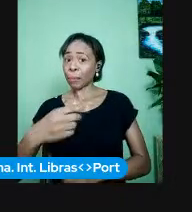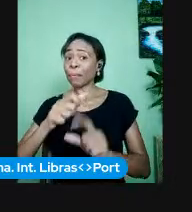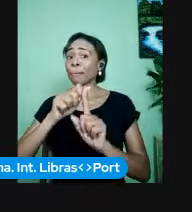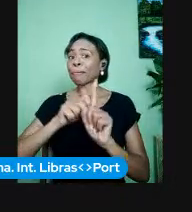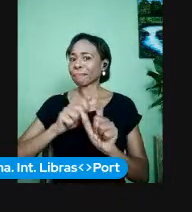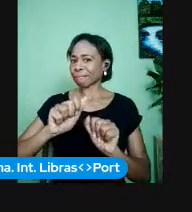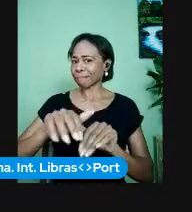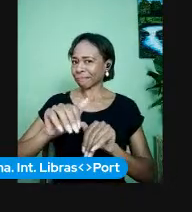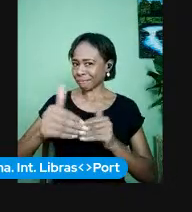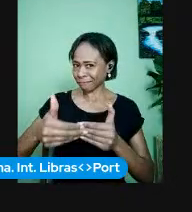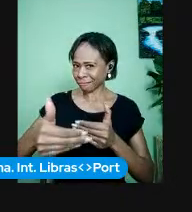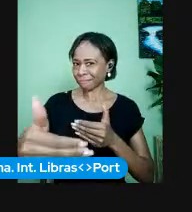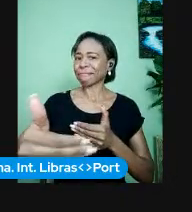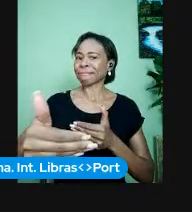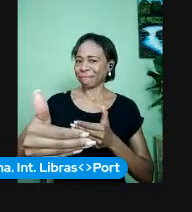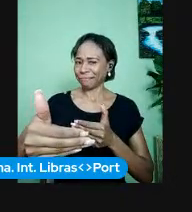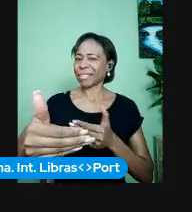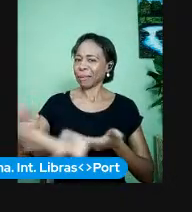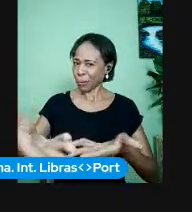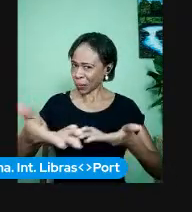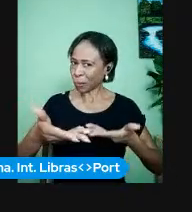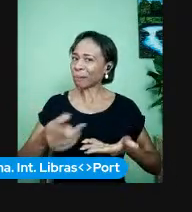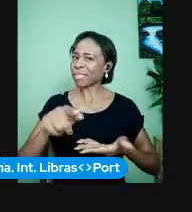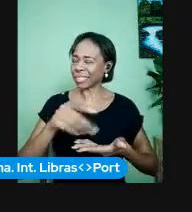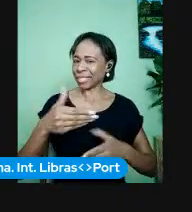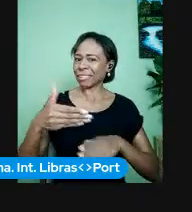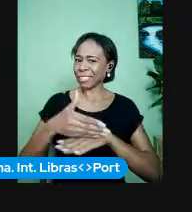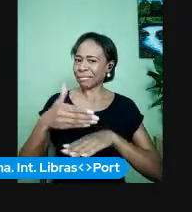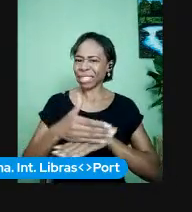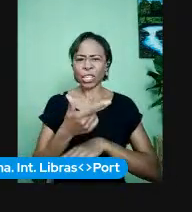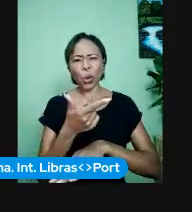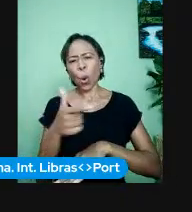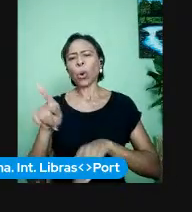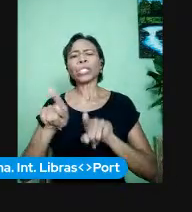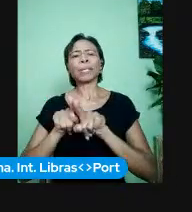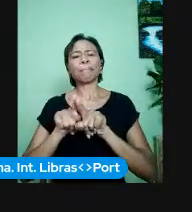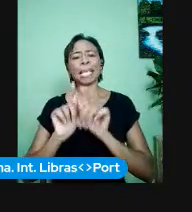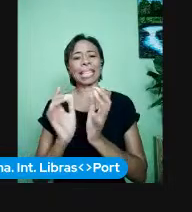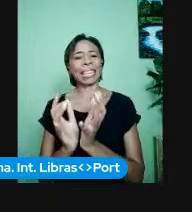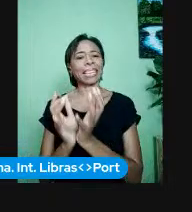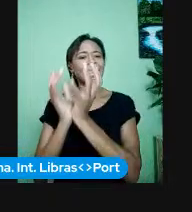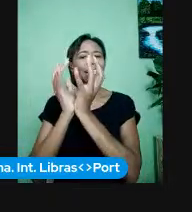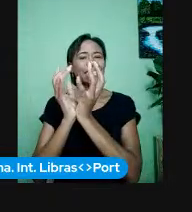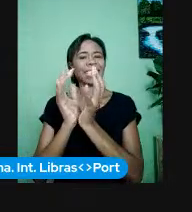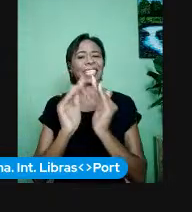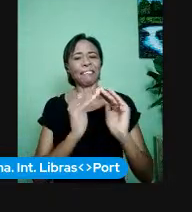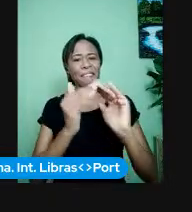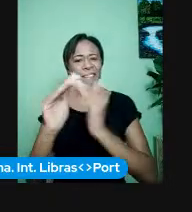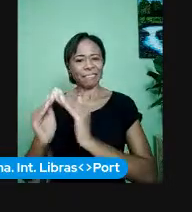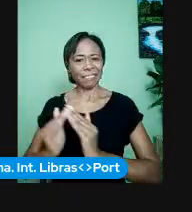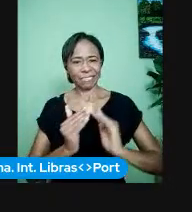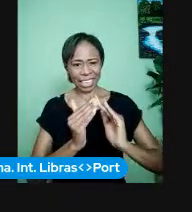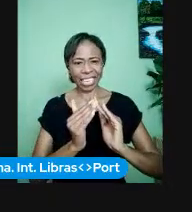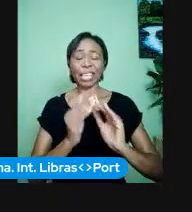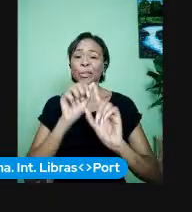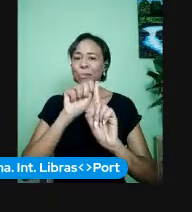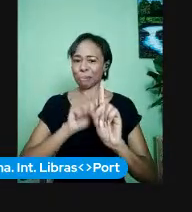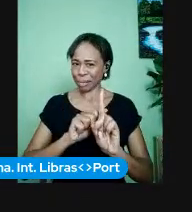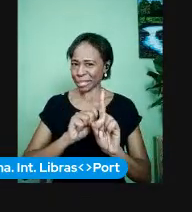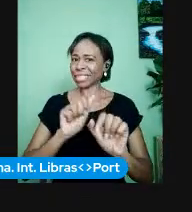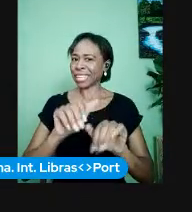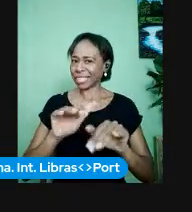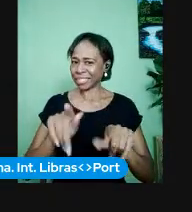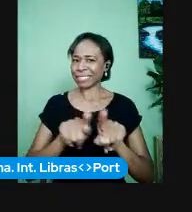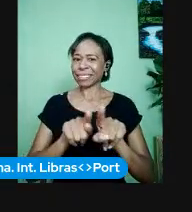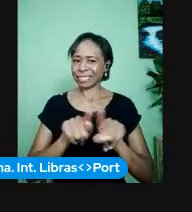estejam conosco em outros projetos, como a Taça das Favelas Minas, que vai acontecer também no mês de setembro. Bem,